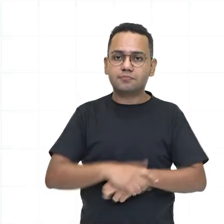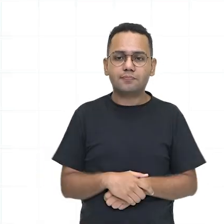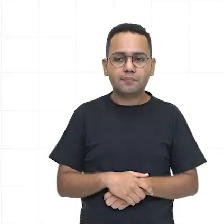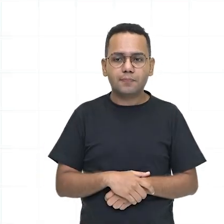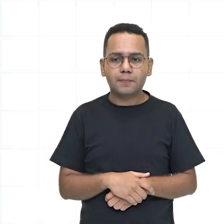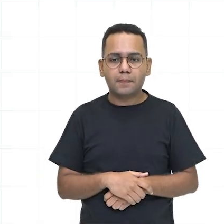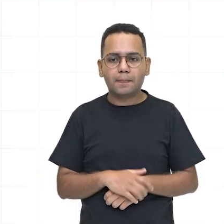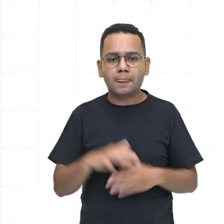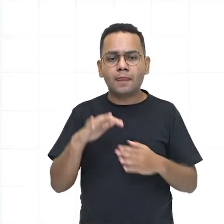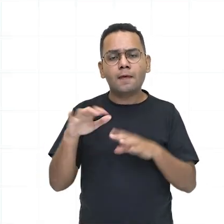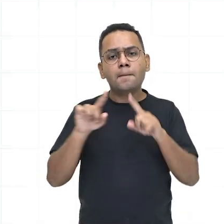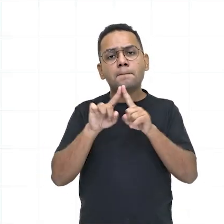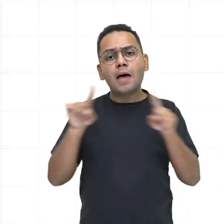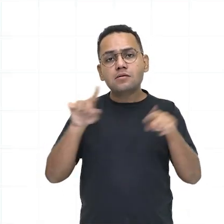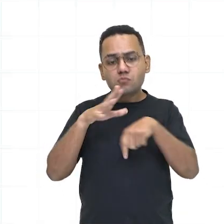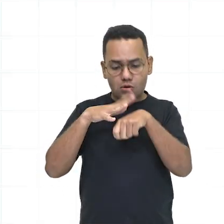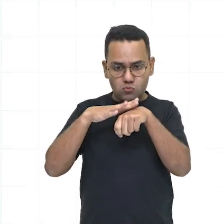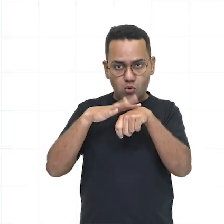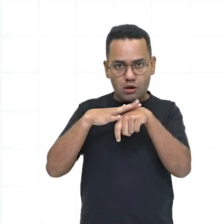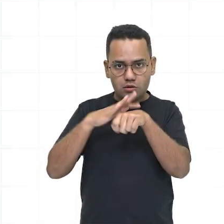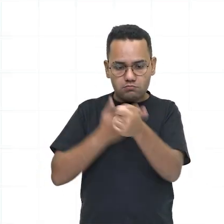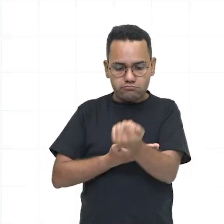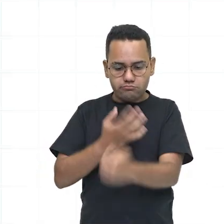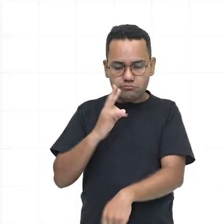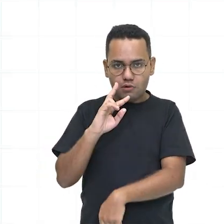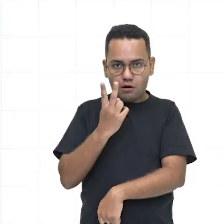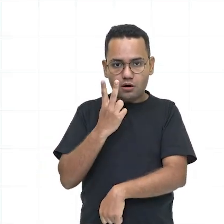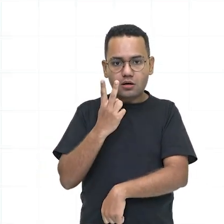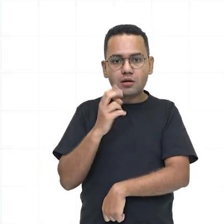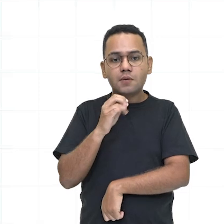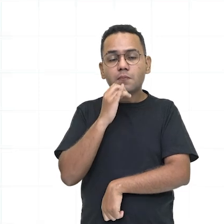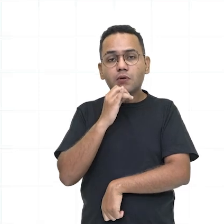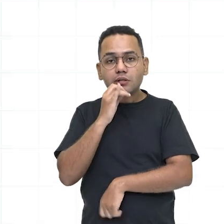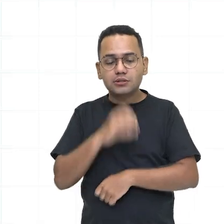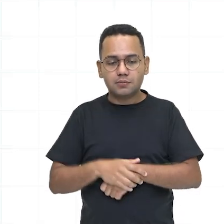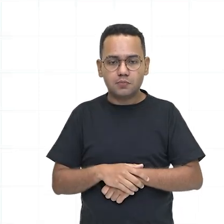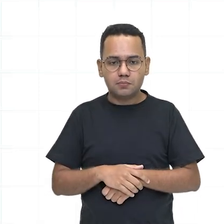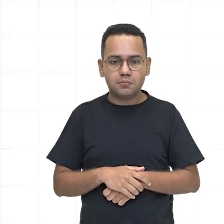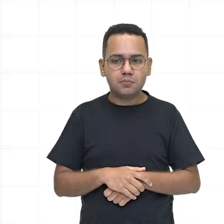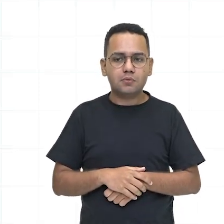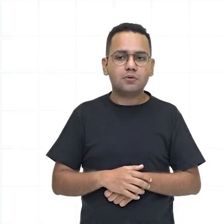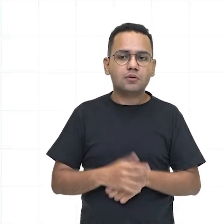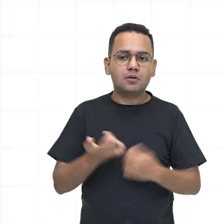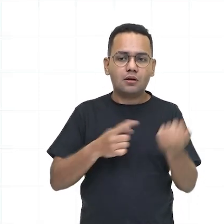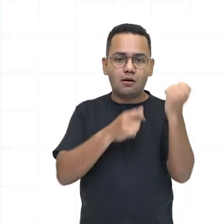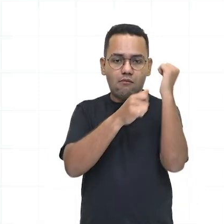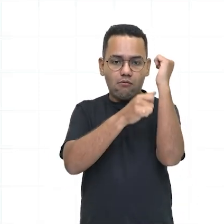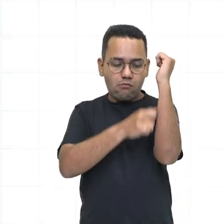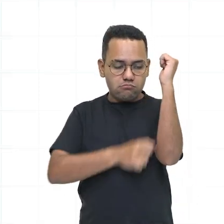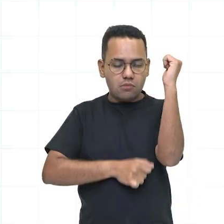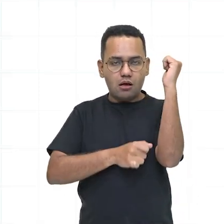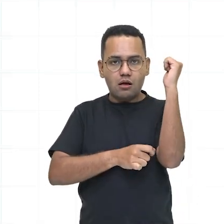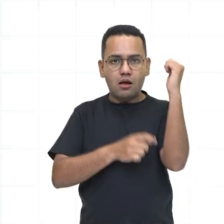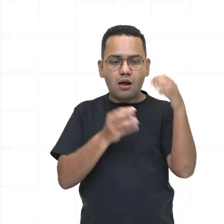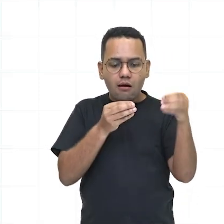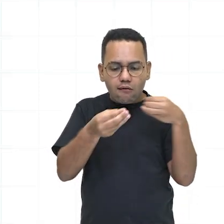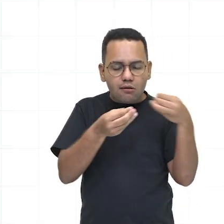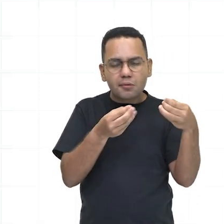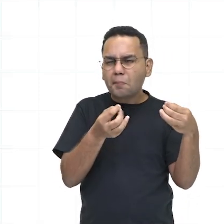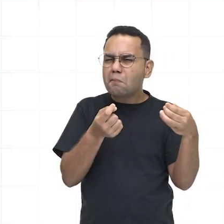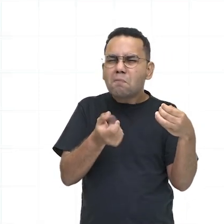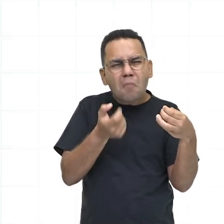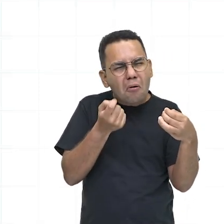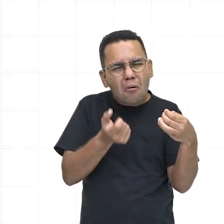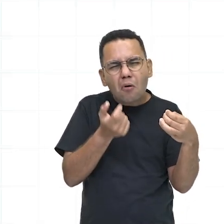arterial, essa capacidade elástica das artérias, elas vão diminuindo, ela vai ficando mais rígida. E aí, com aquela